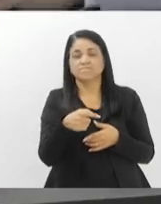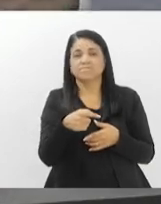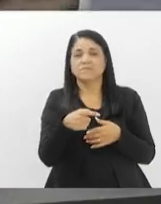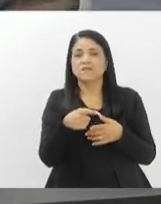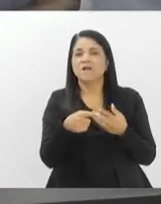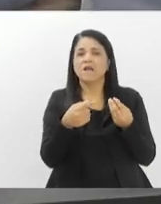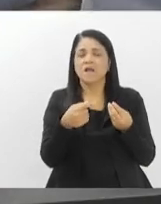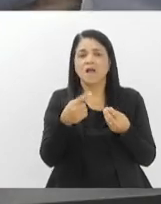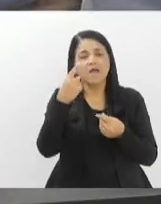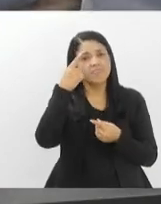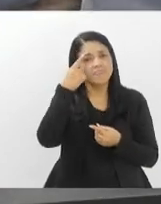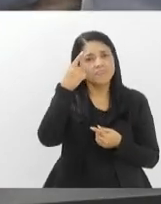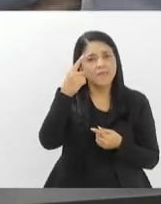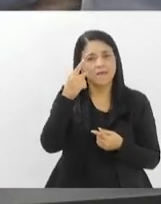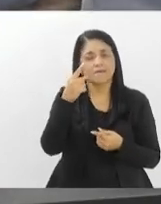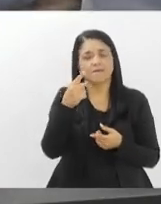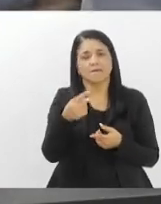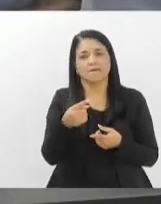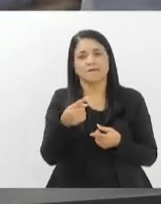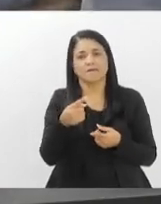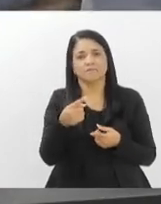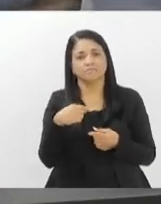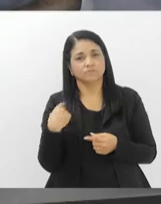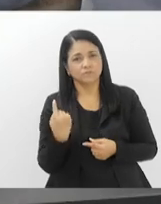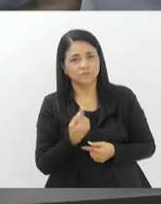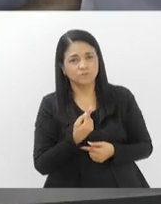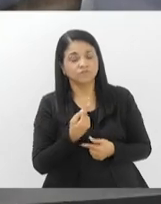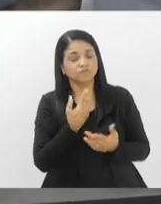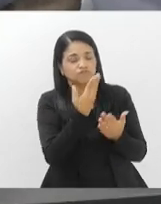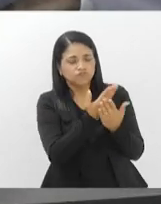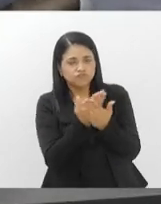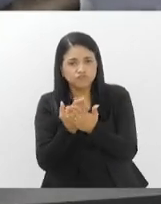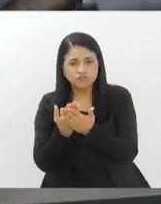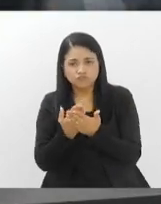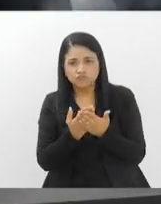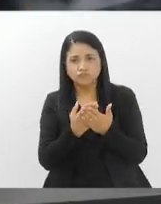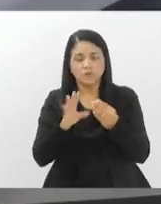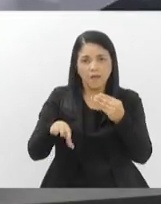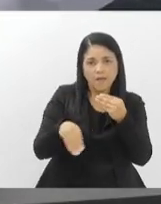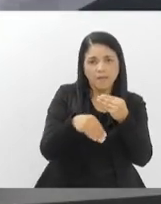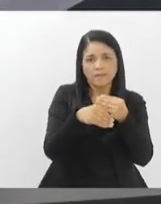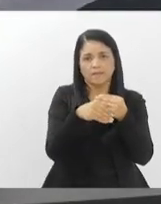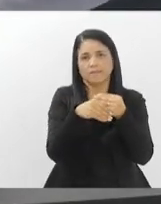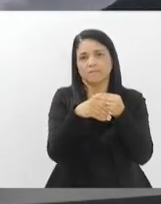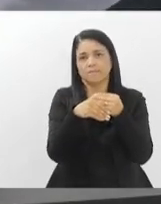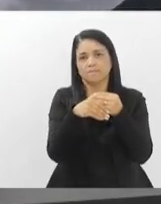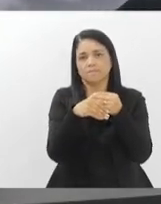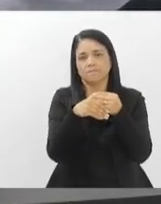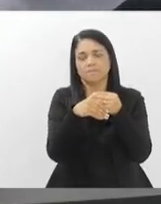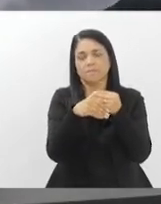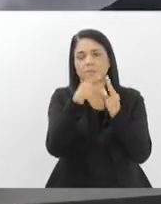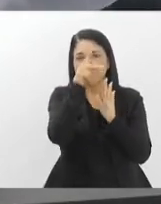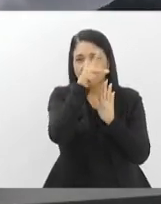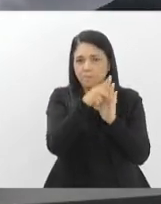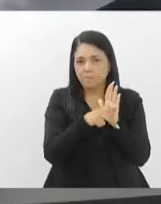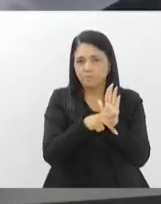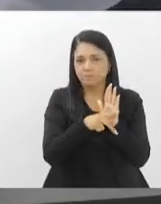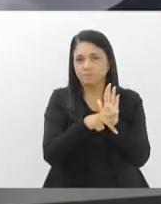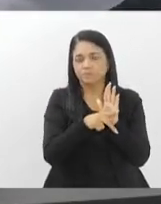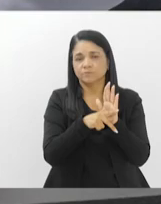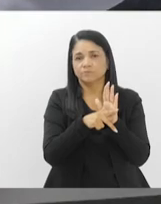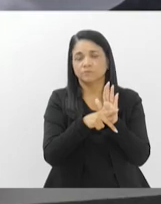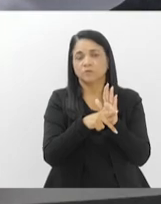A nossa ideia é que poderia ser estudada a anexação desse projeto